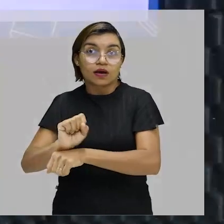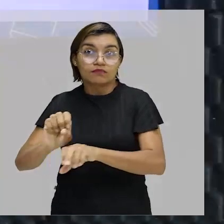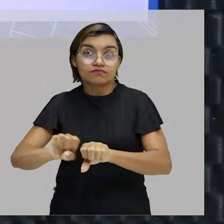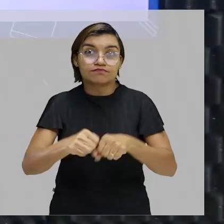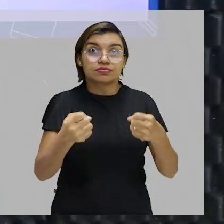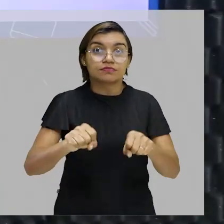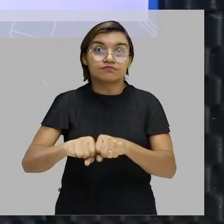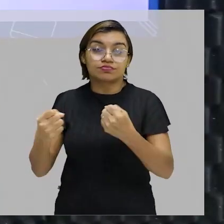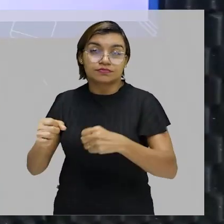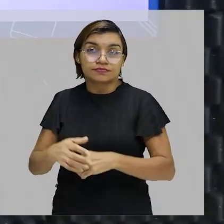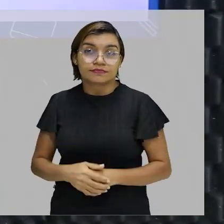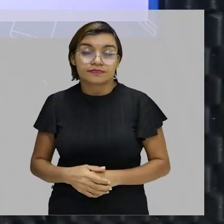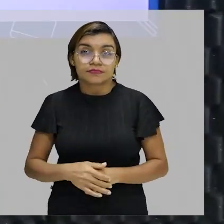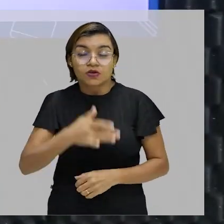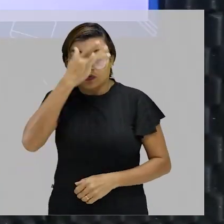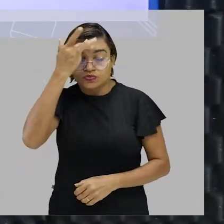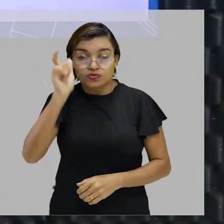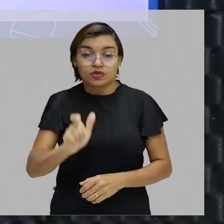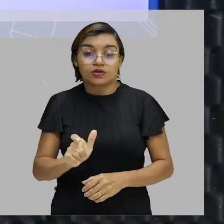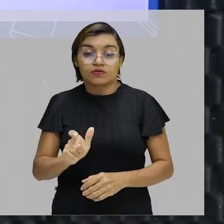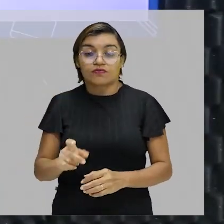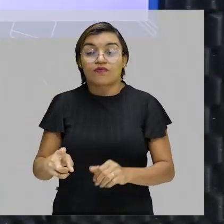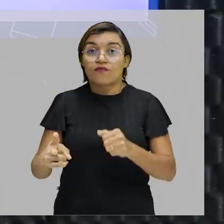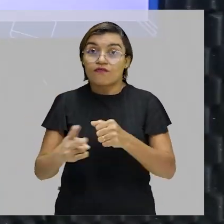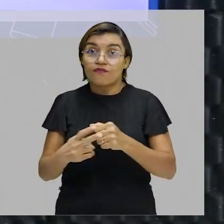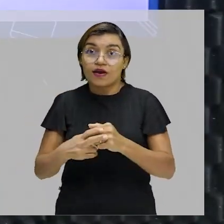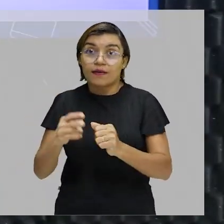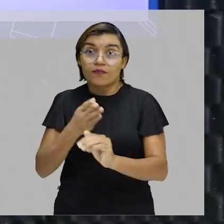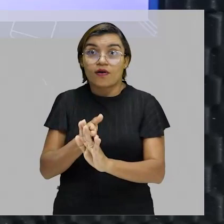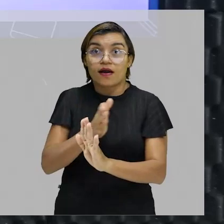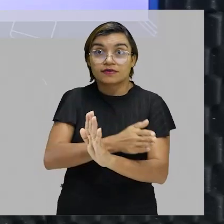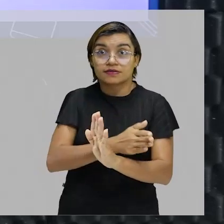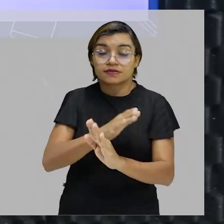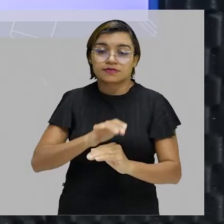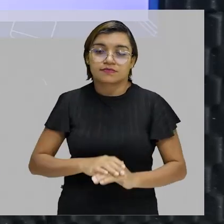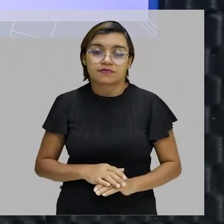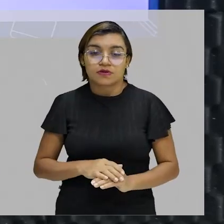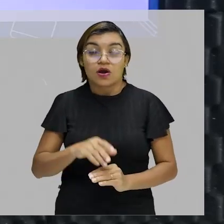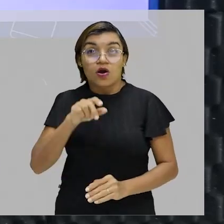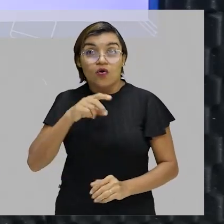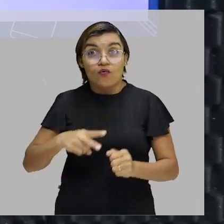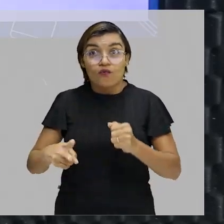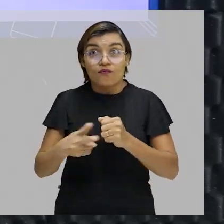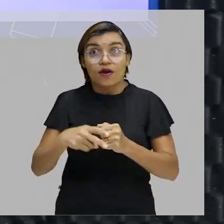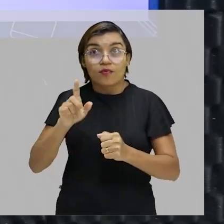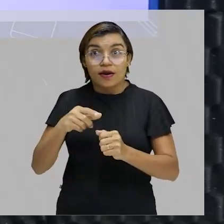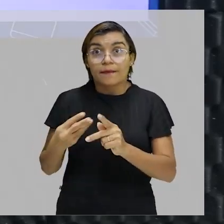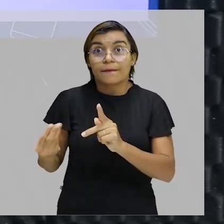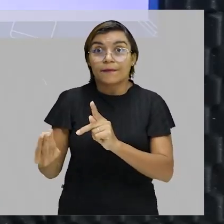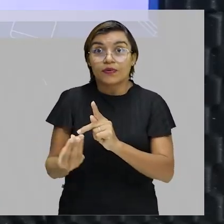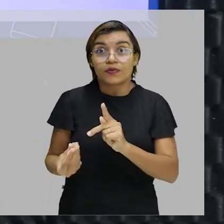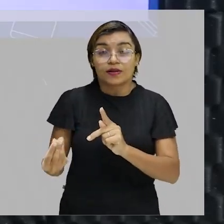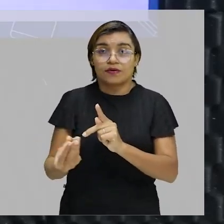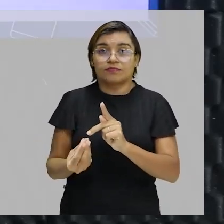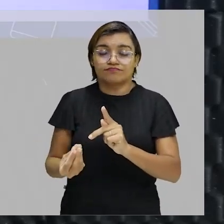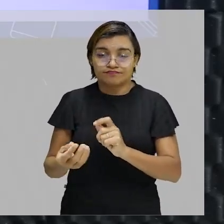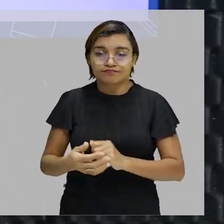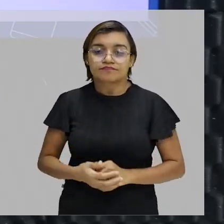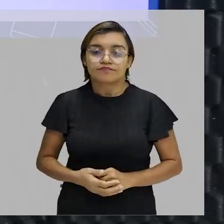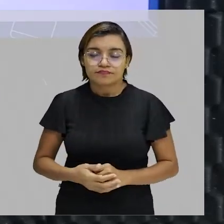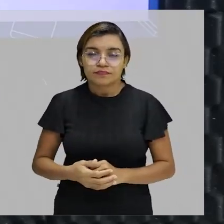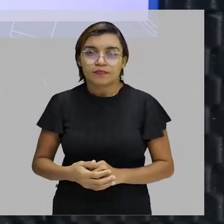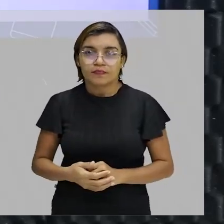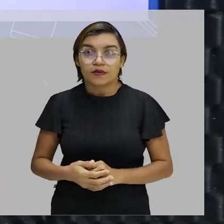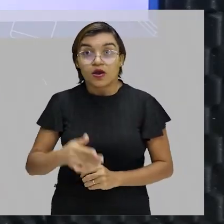do verbo. O que acontece? O verbo vai ficar no plural. Tá bom? Este quem? O verbo. Quando o sujeito